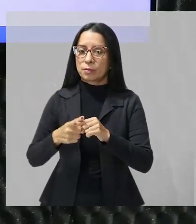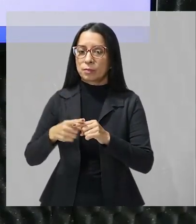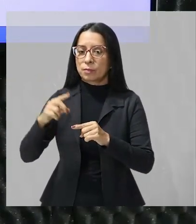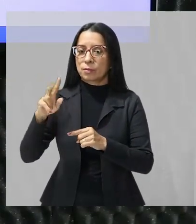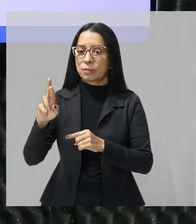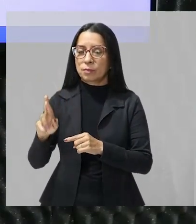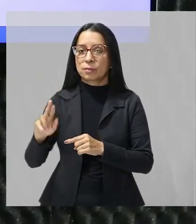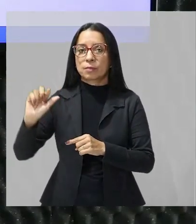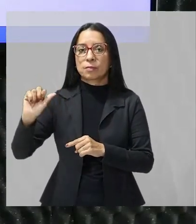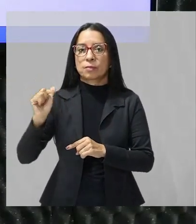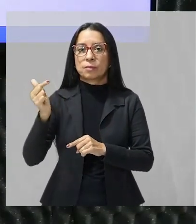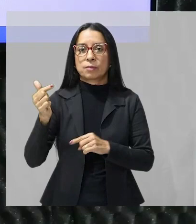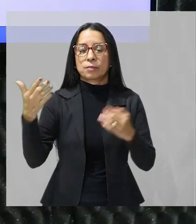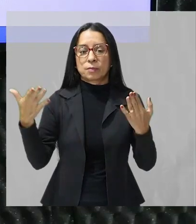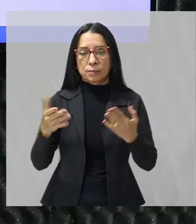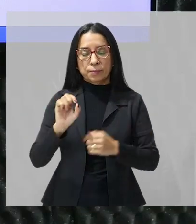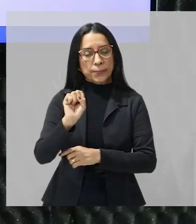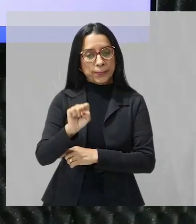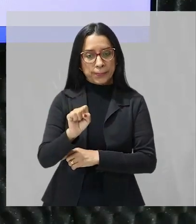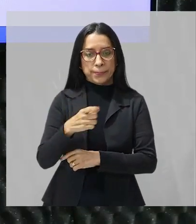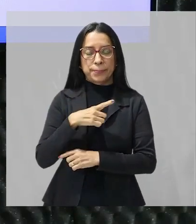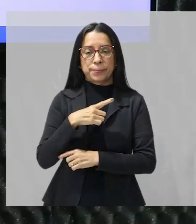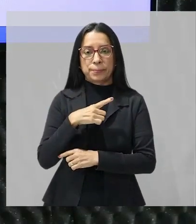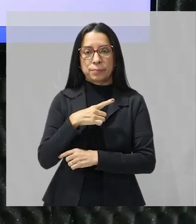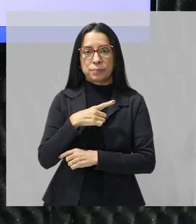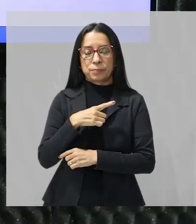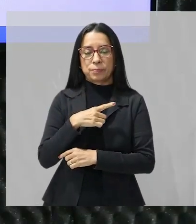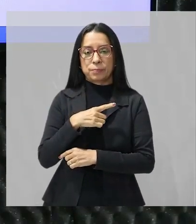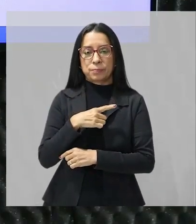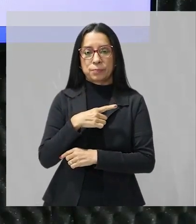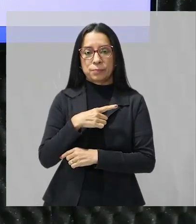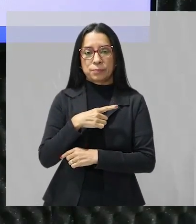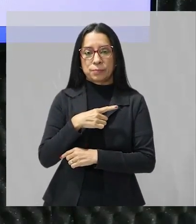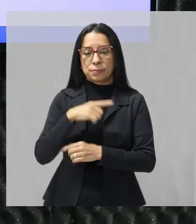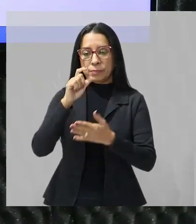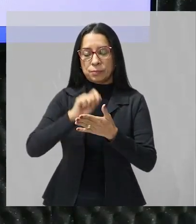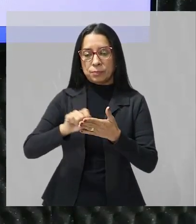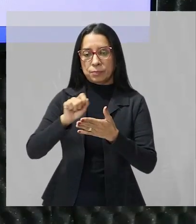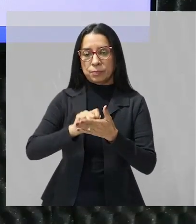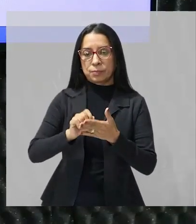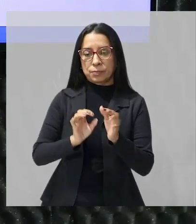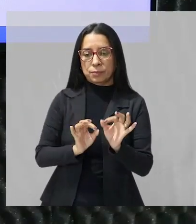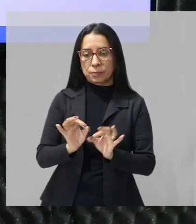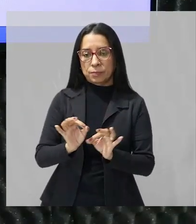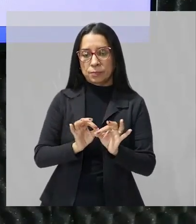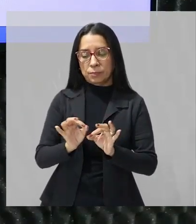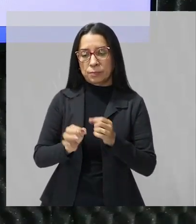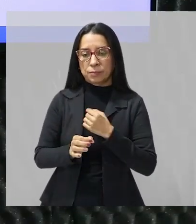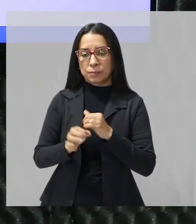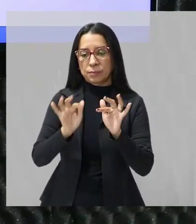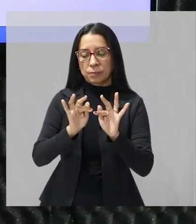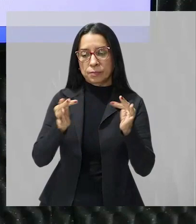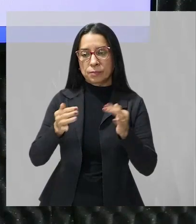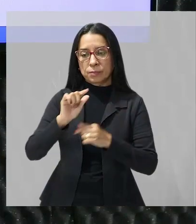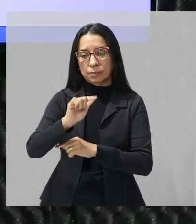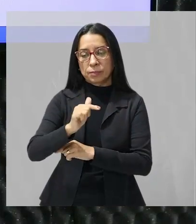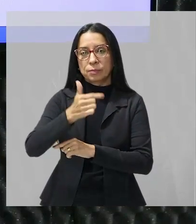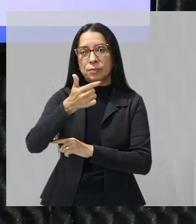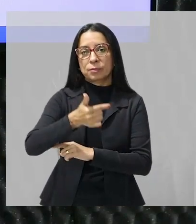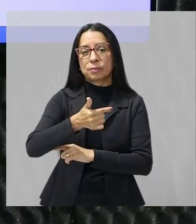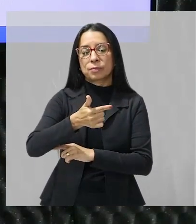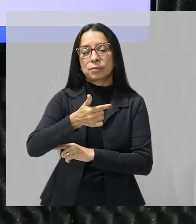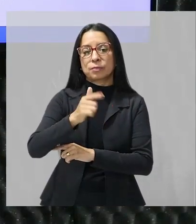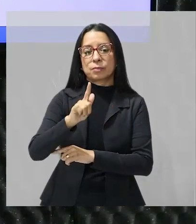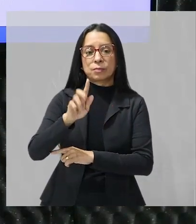quadrado. Pronto. Agora sim, nós já estamos com a escrita no formato de função quadrática. E detalhe,